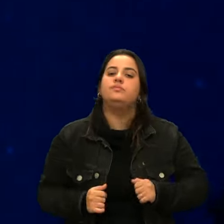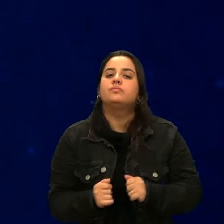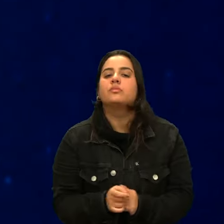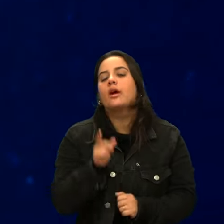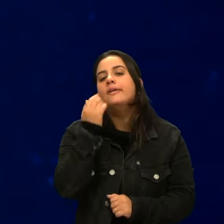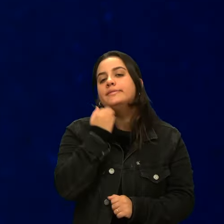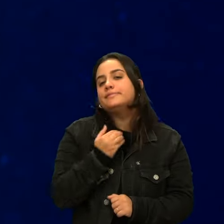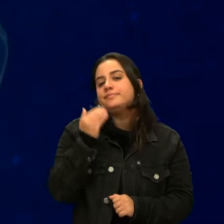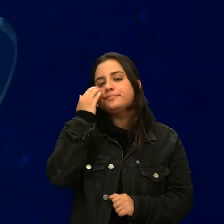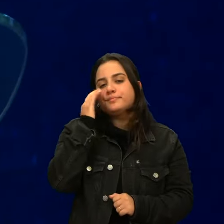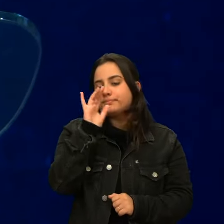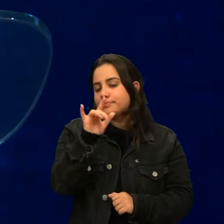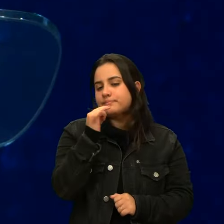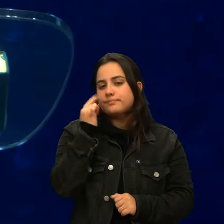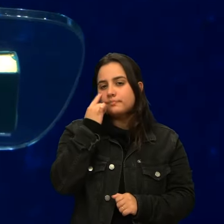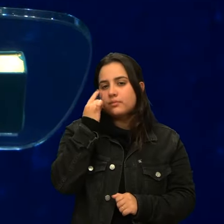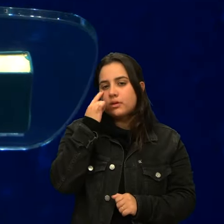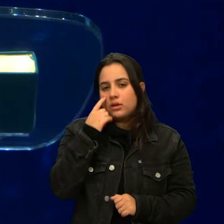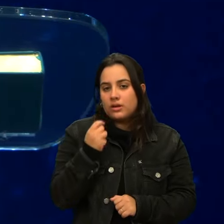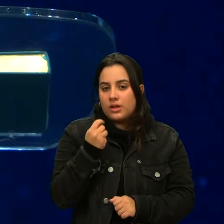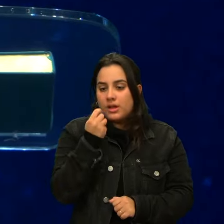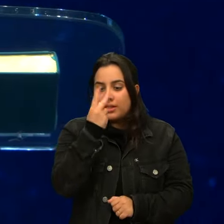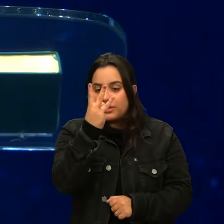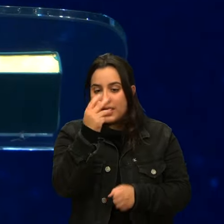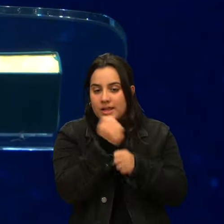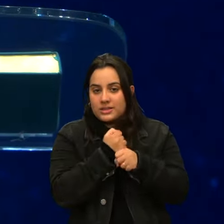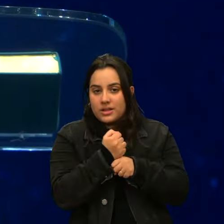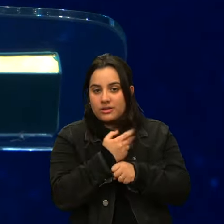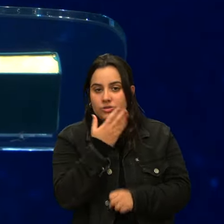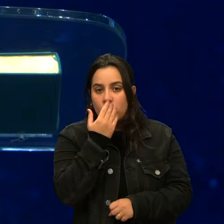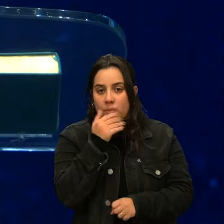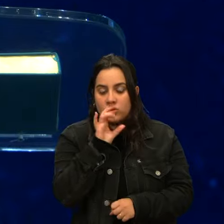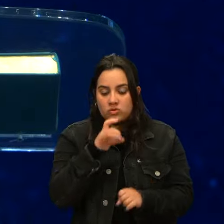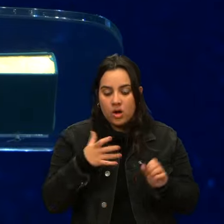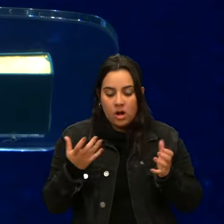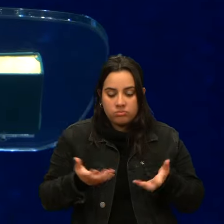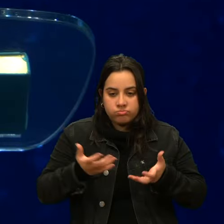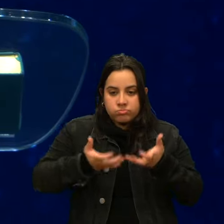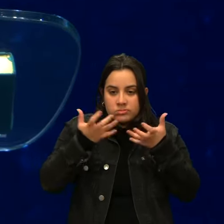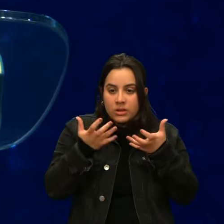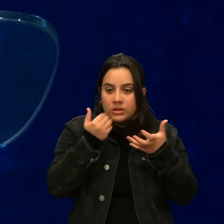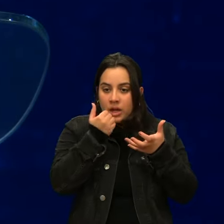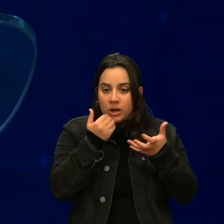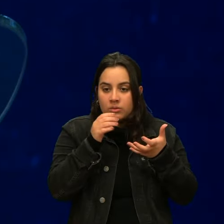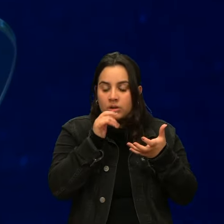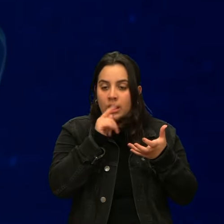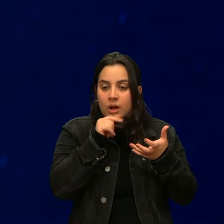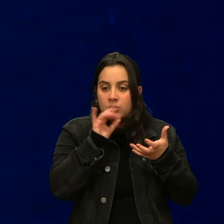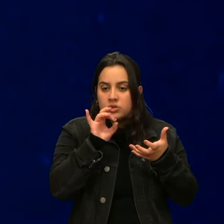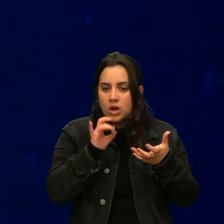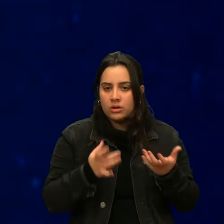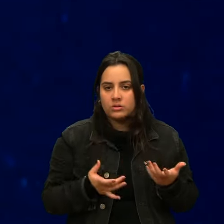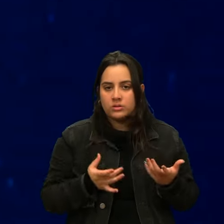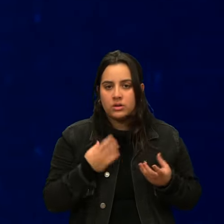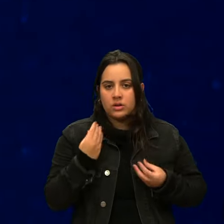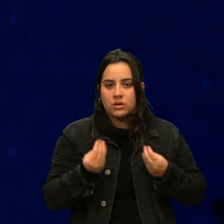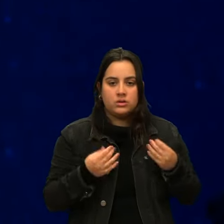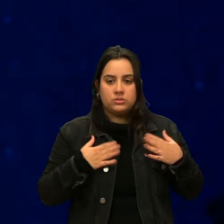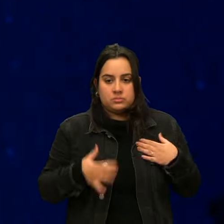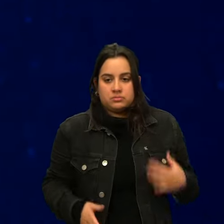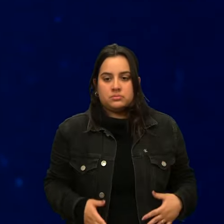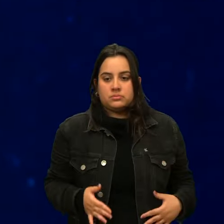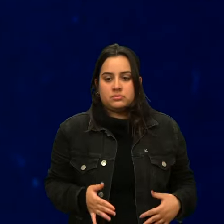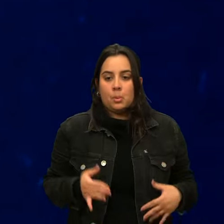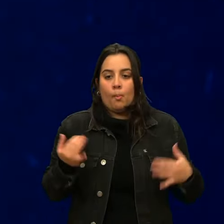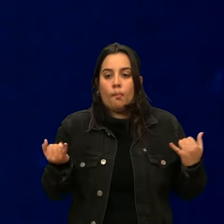é adolescente. Ficar 3 anos comendo só vegetal e água, provavelmente o seu físico ficaria igual de um